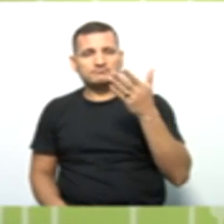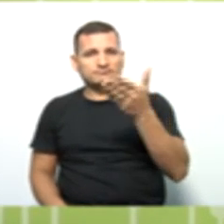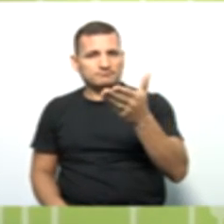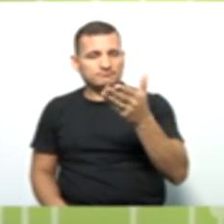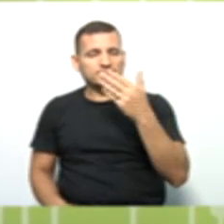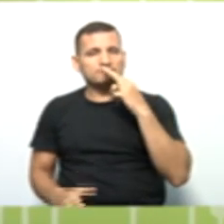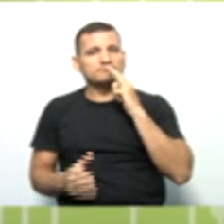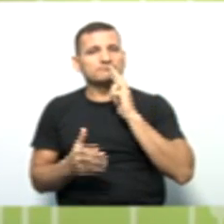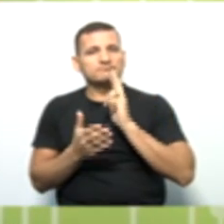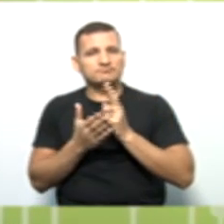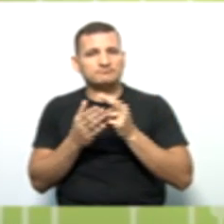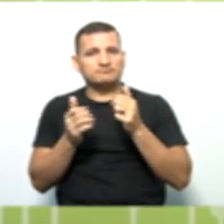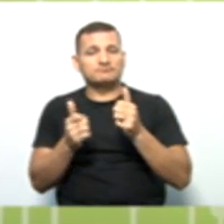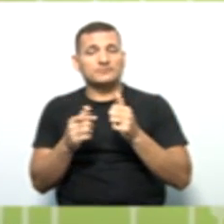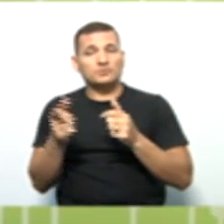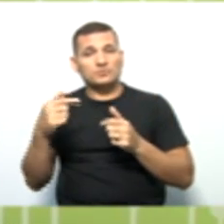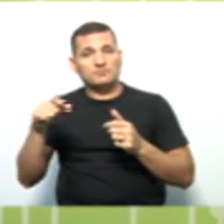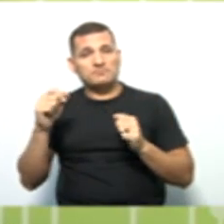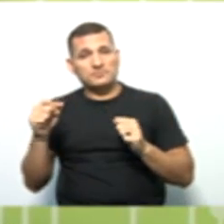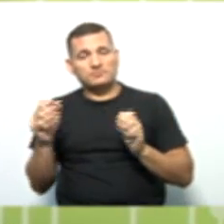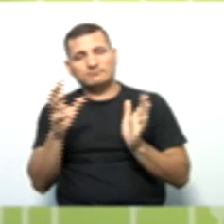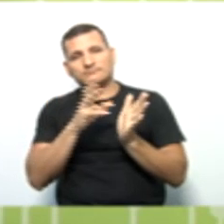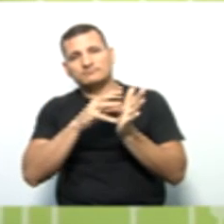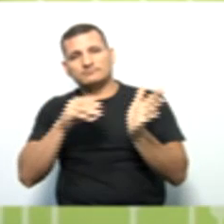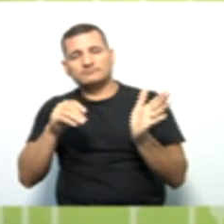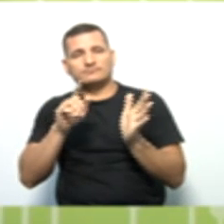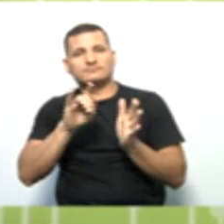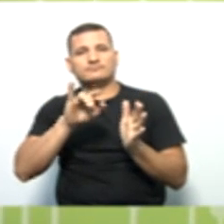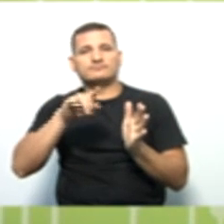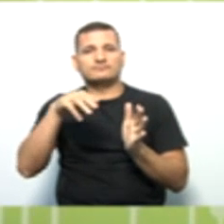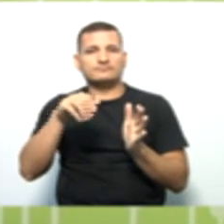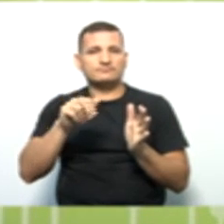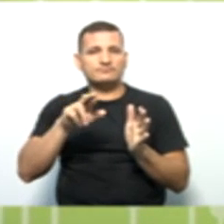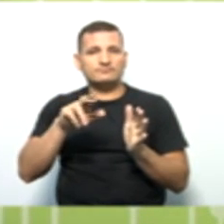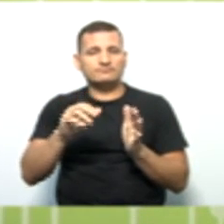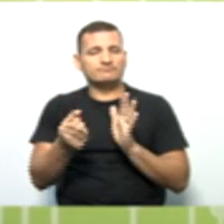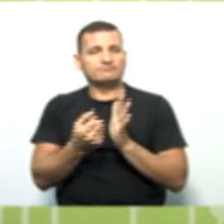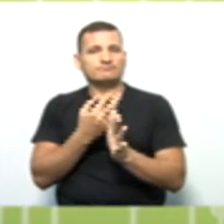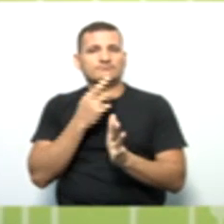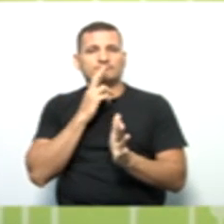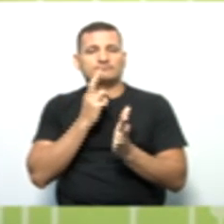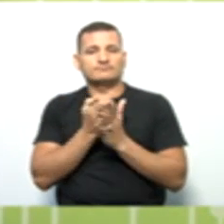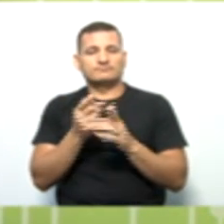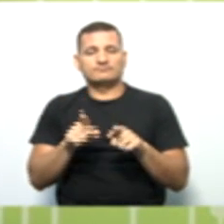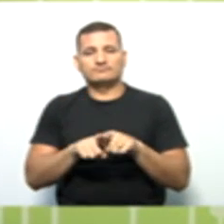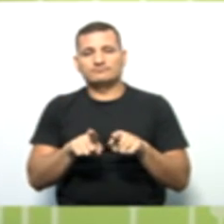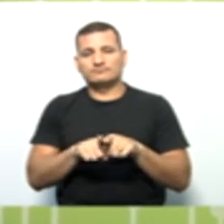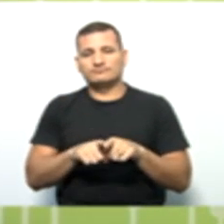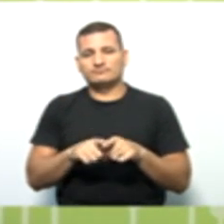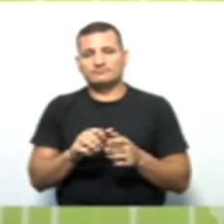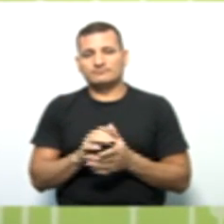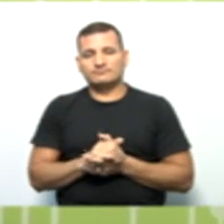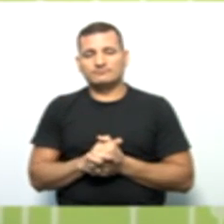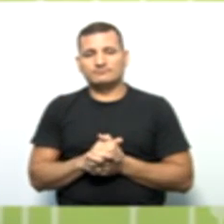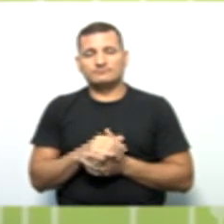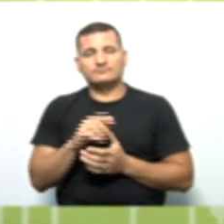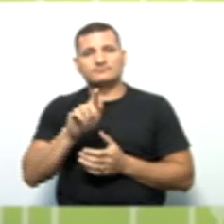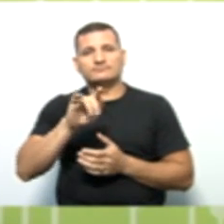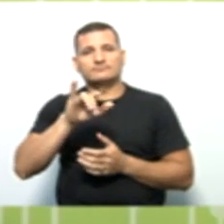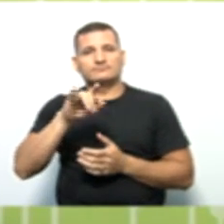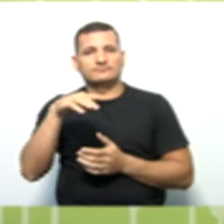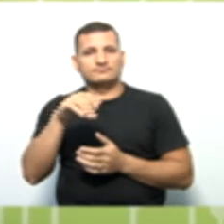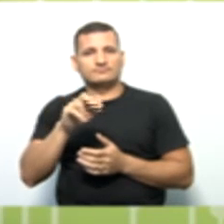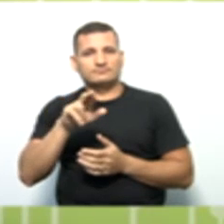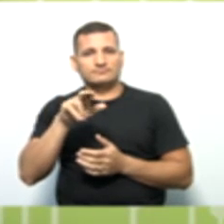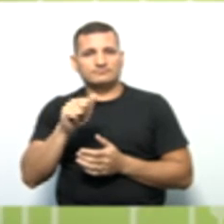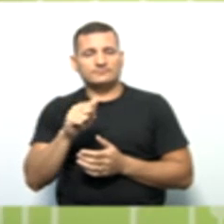isso aí, tá, gente? Vamos seguir o exemplo da Gilmara aí, vamos contribuir também. E ela trouxe basicamente todas as respostas ali